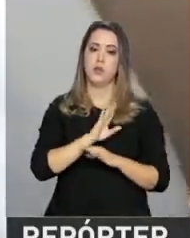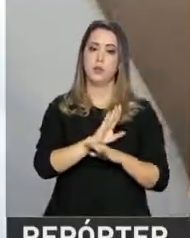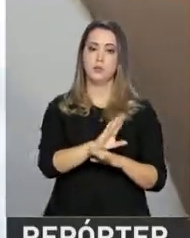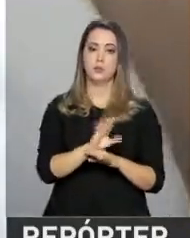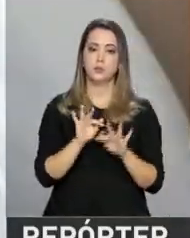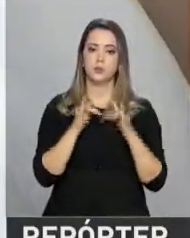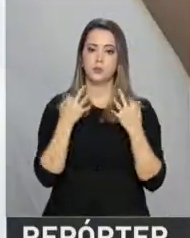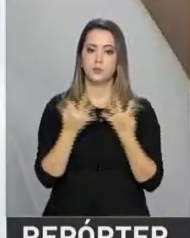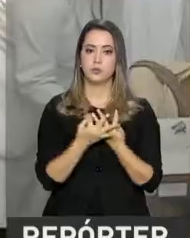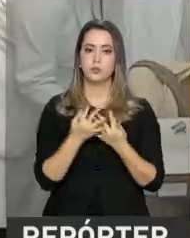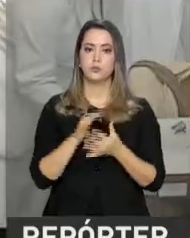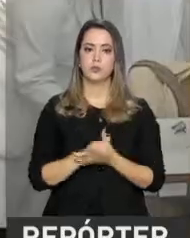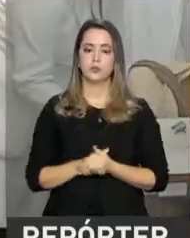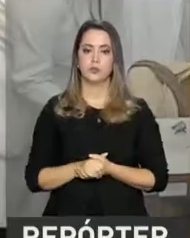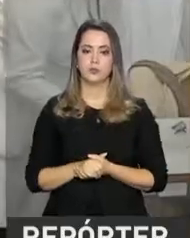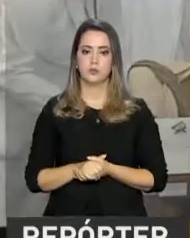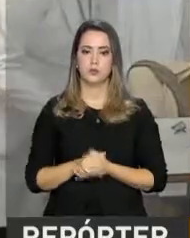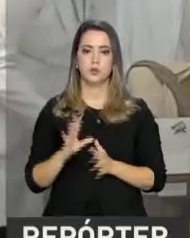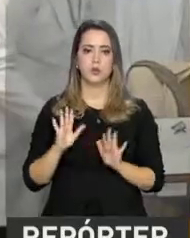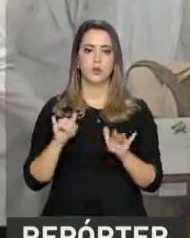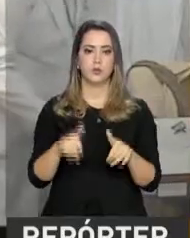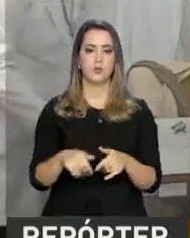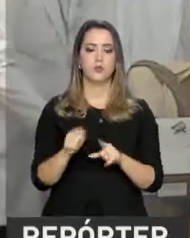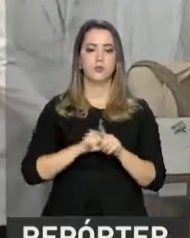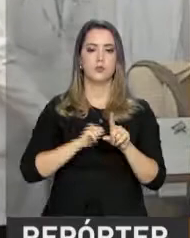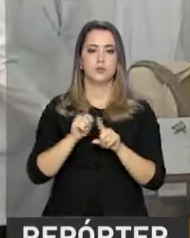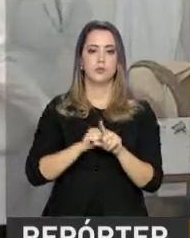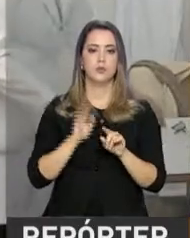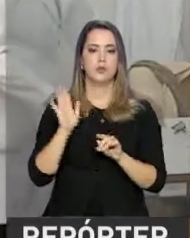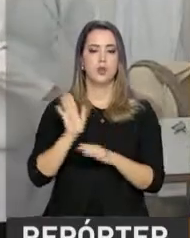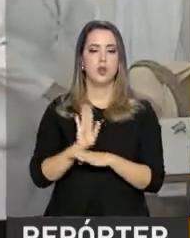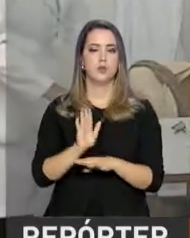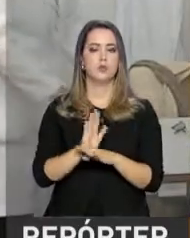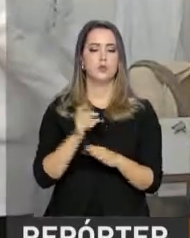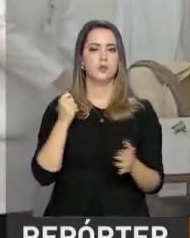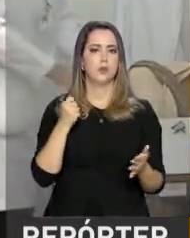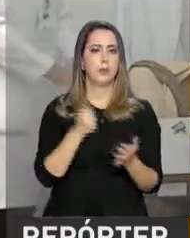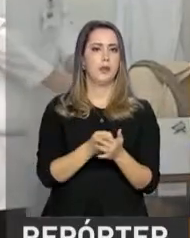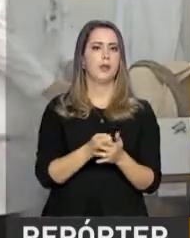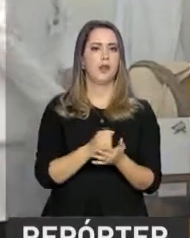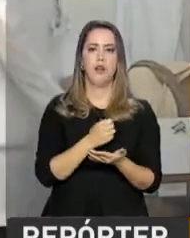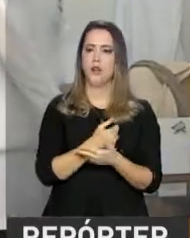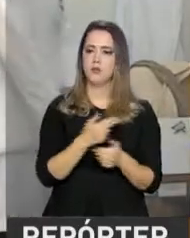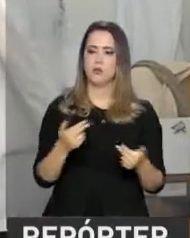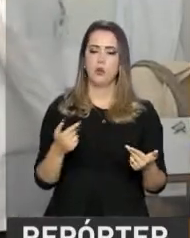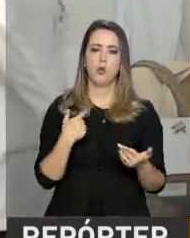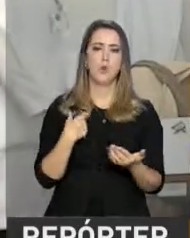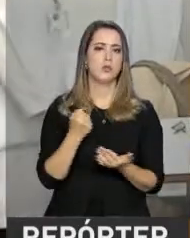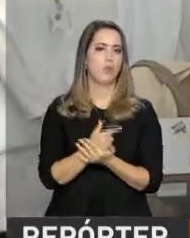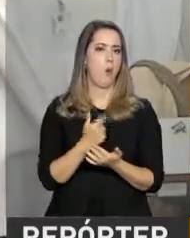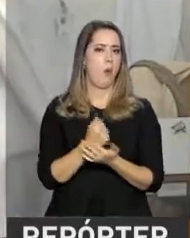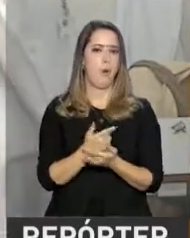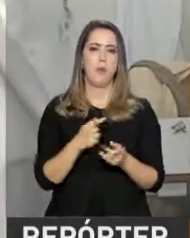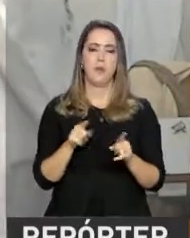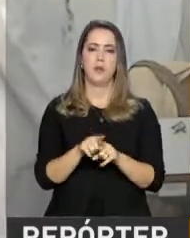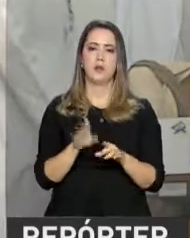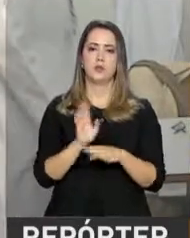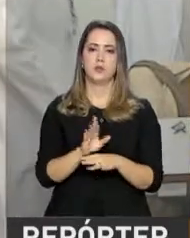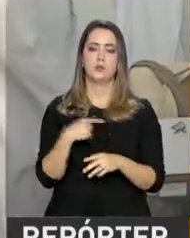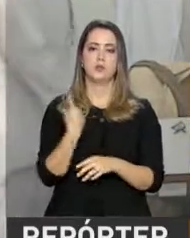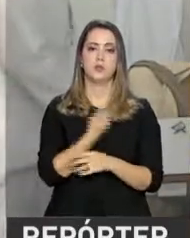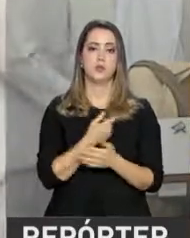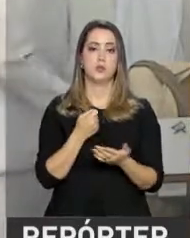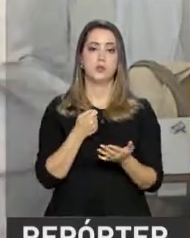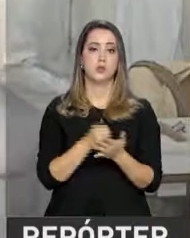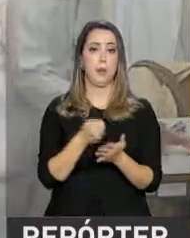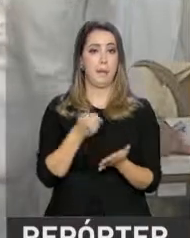nas despesas de casa todo filme meio de ajudar a comprar compreendendo do mês se ajudar em casa também que não mora de aluguel